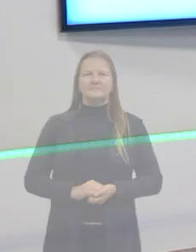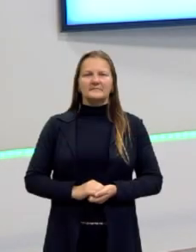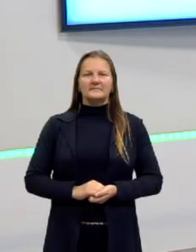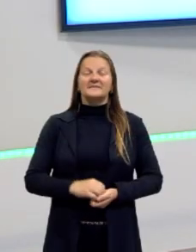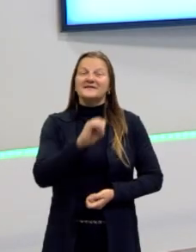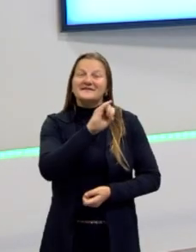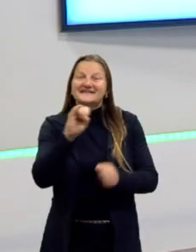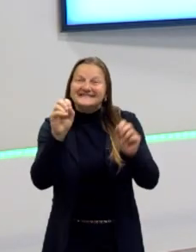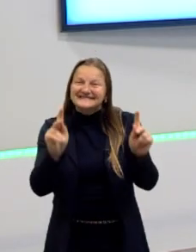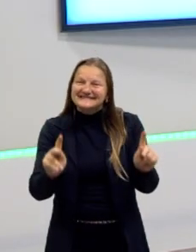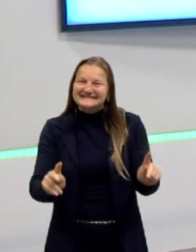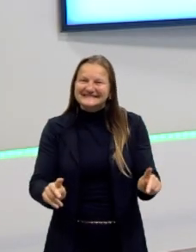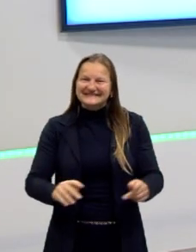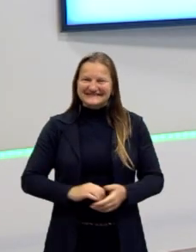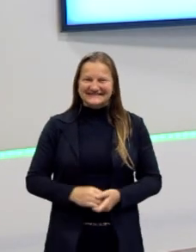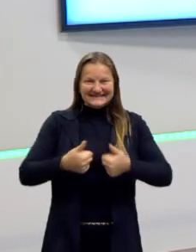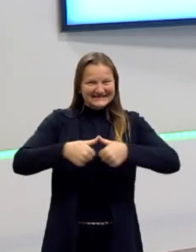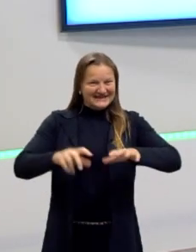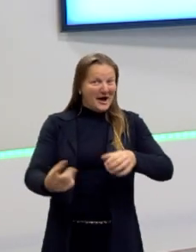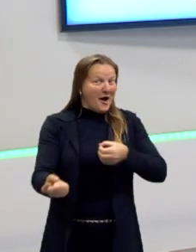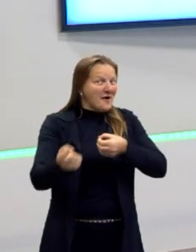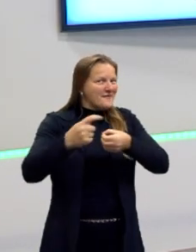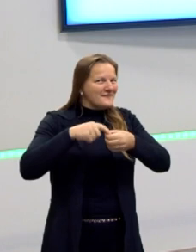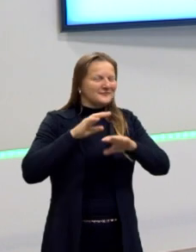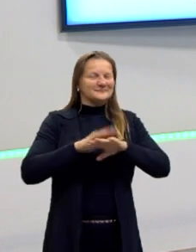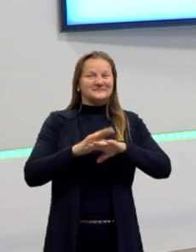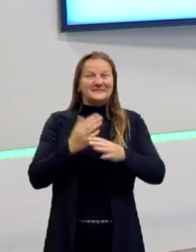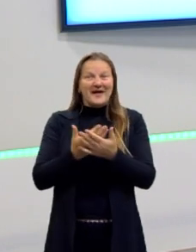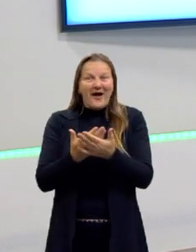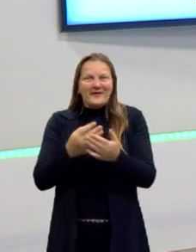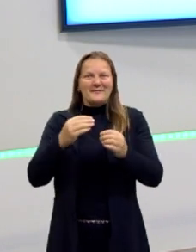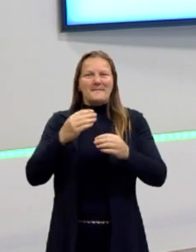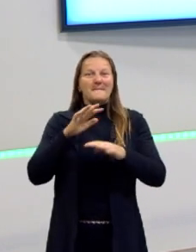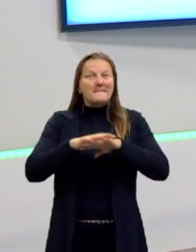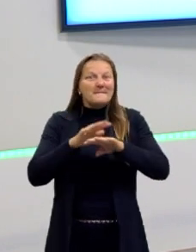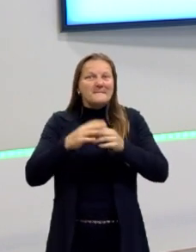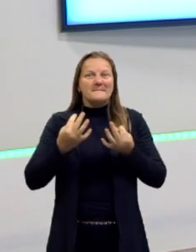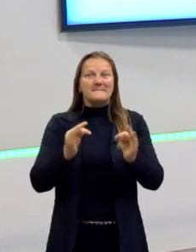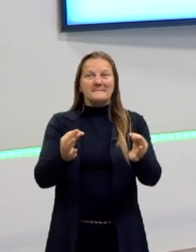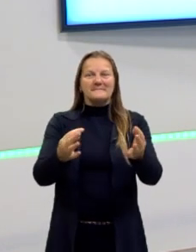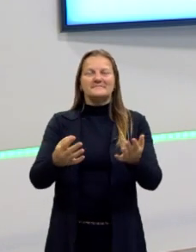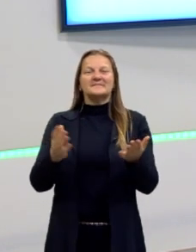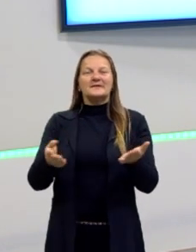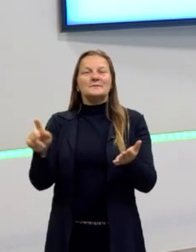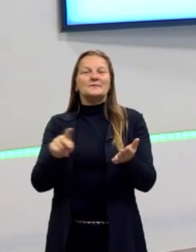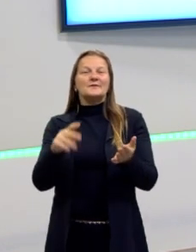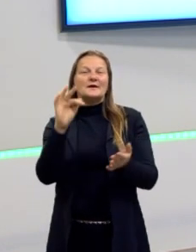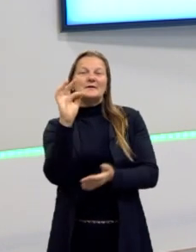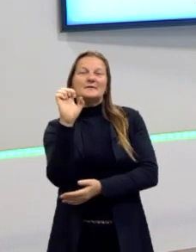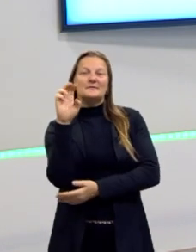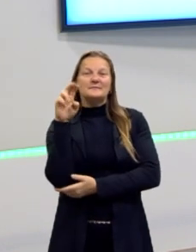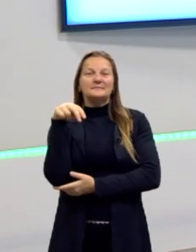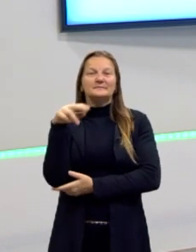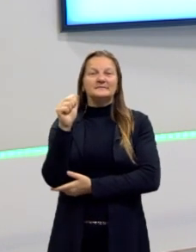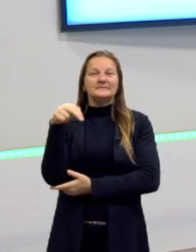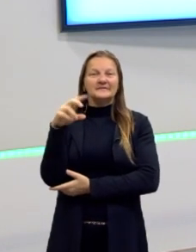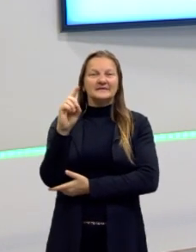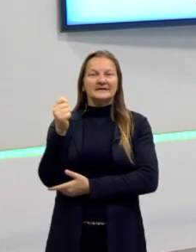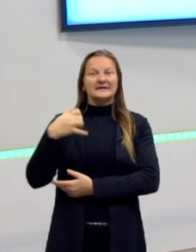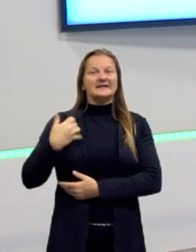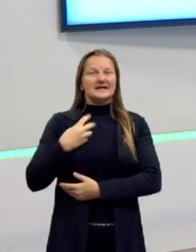oi pessoas estamos de volta aí para mais uma aula de matemática eu sou a professora Fernanda tenho